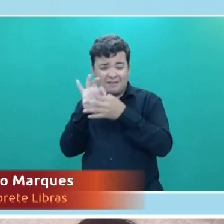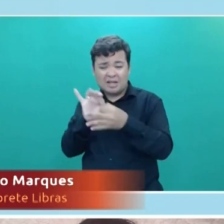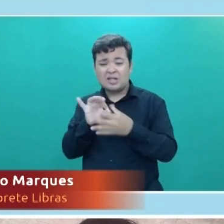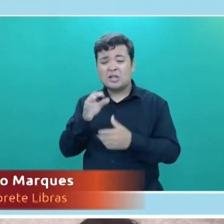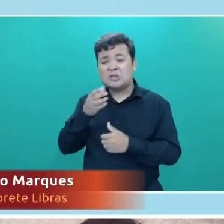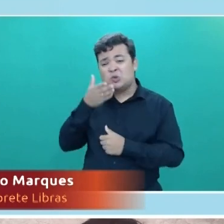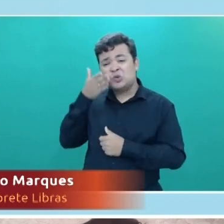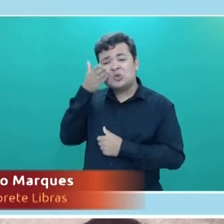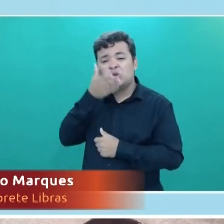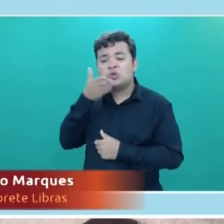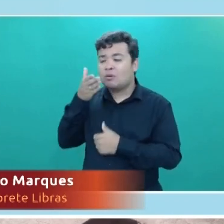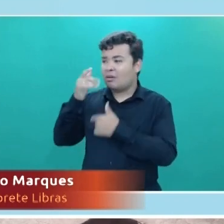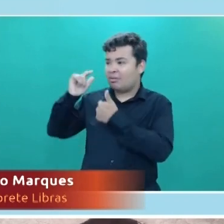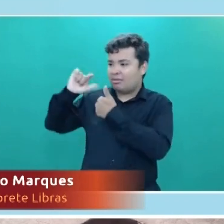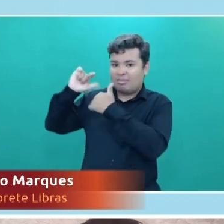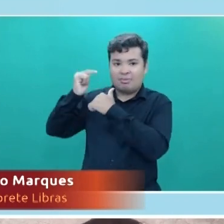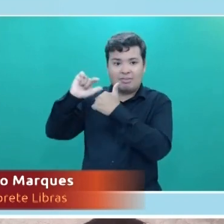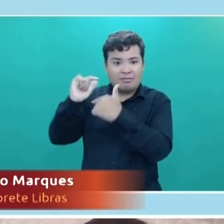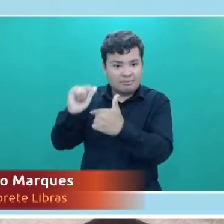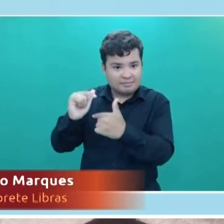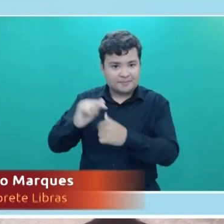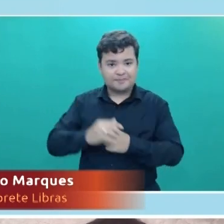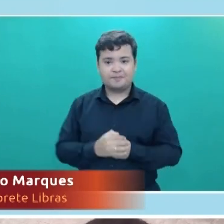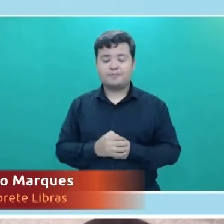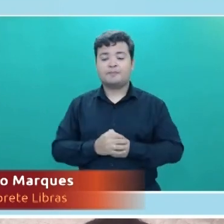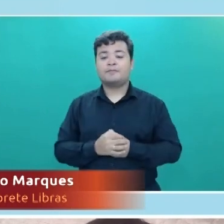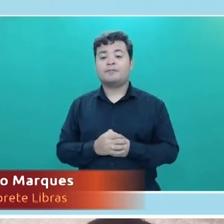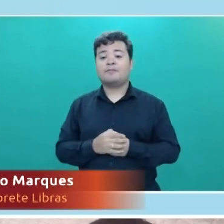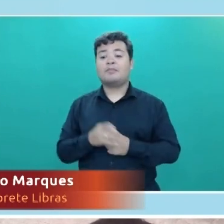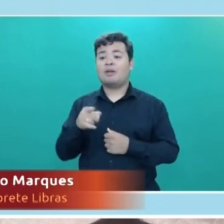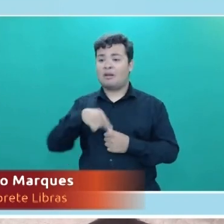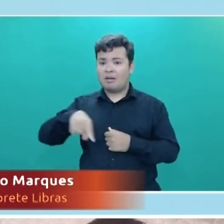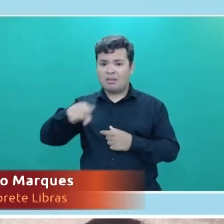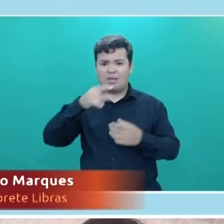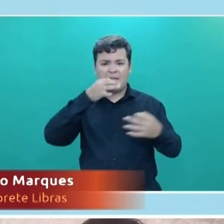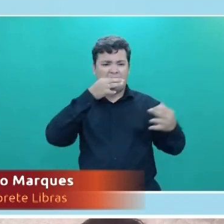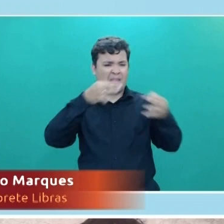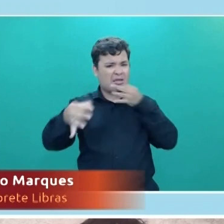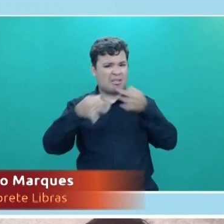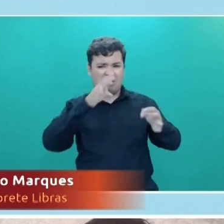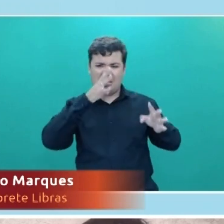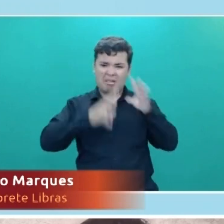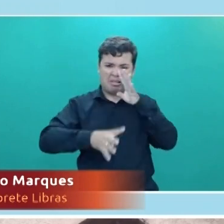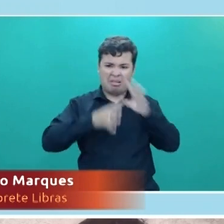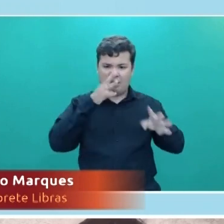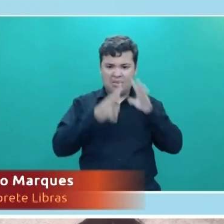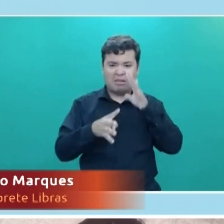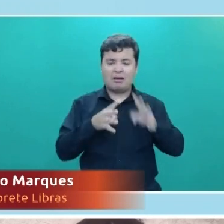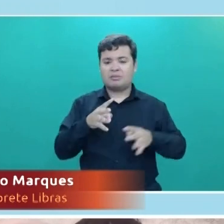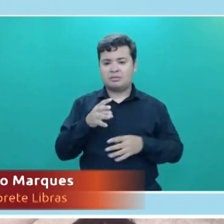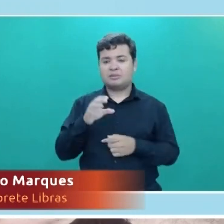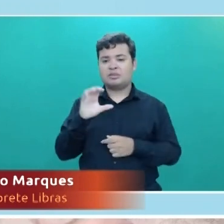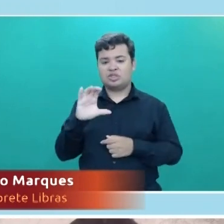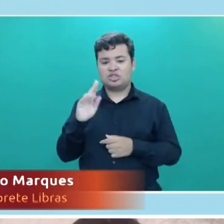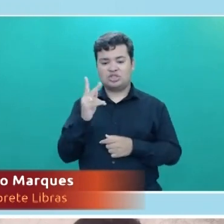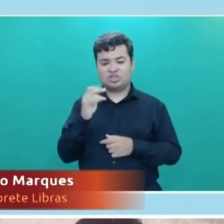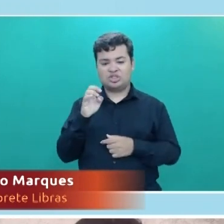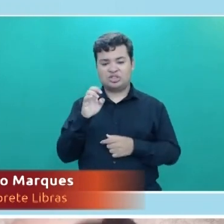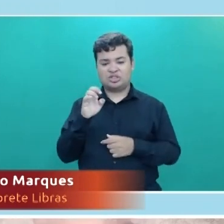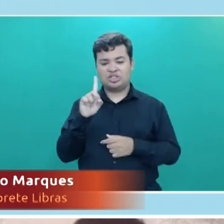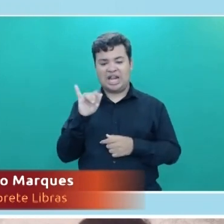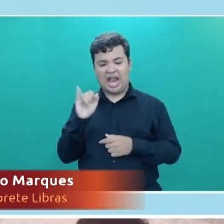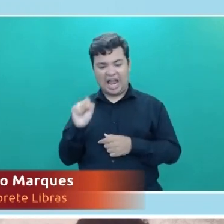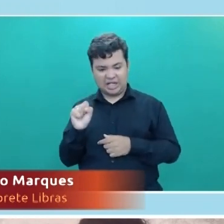mais tradicionalista, né? Então, ao mesmo tempo que eles criticam eles chamam de shads, né?